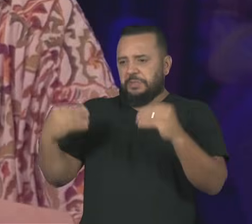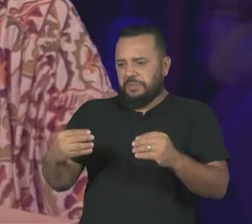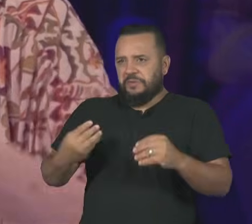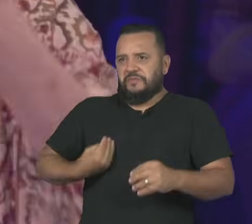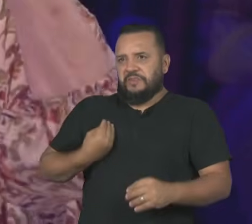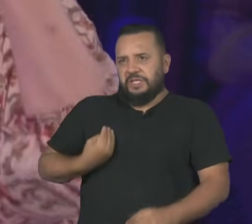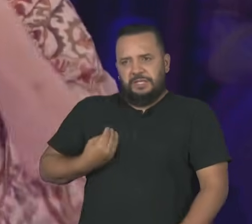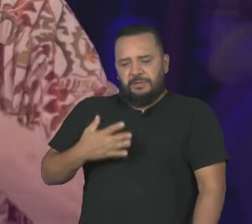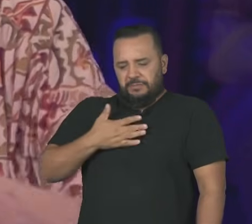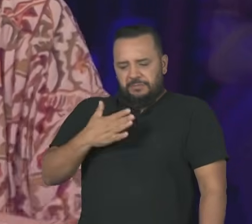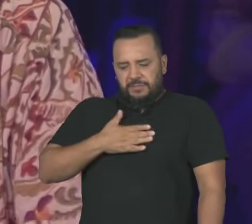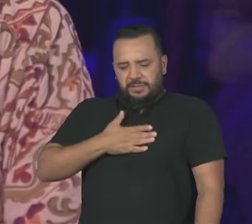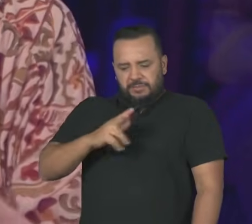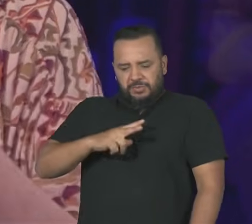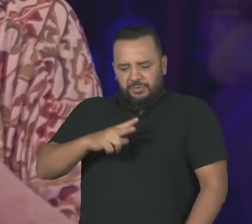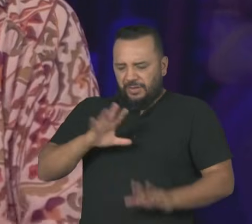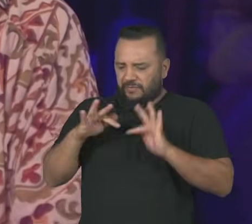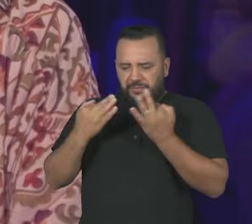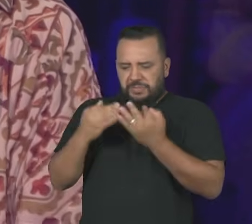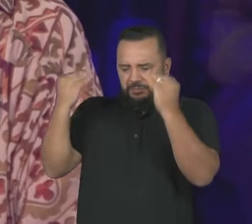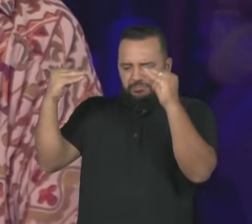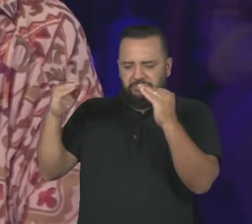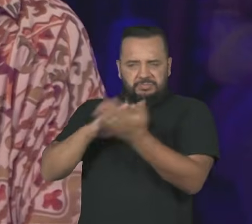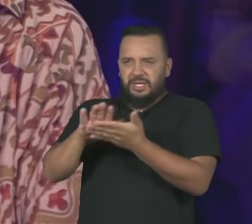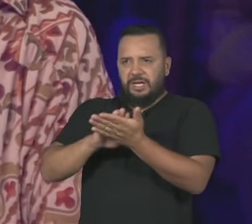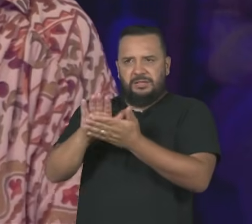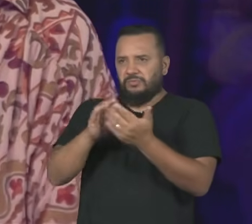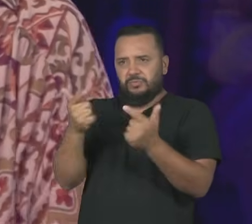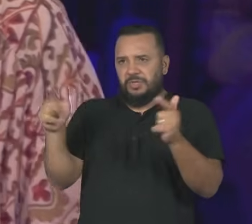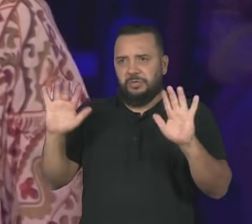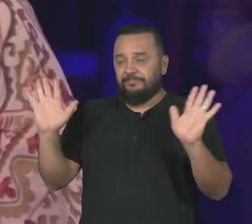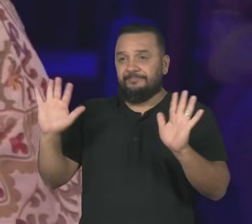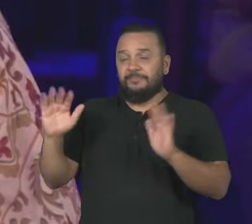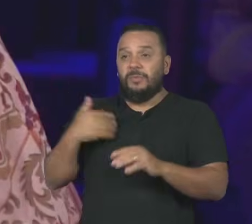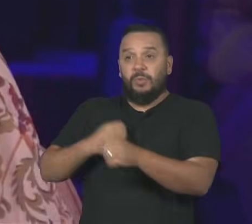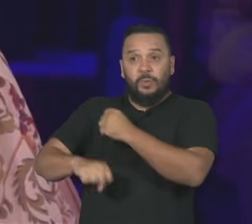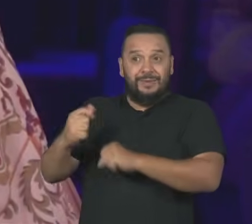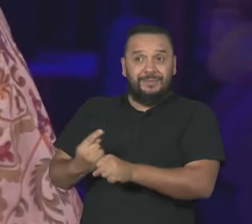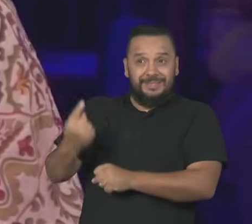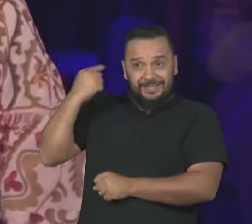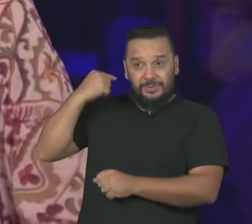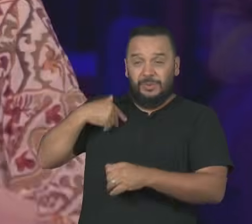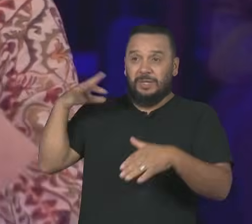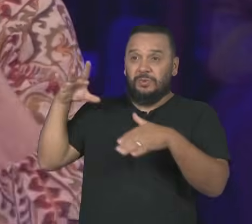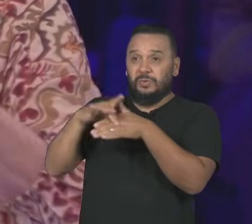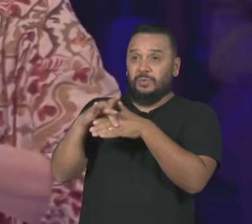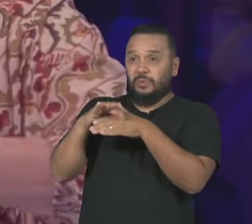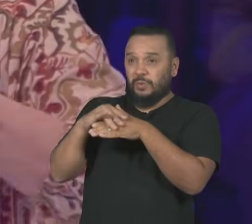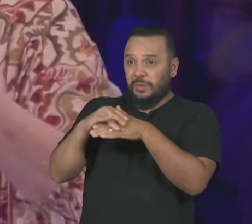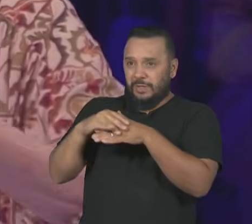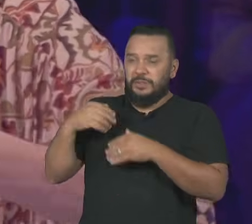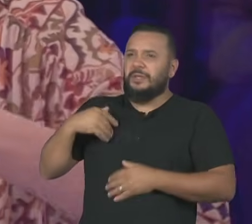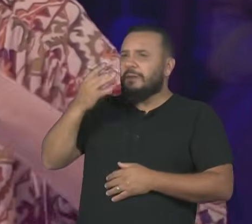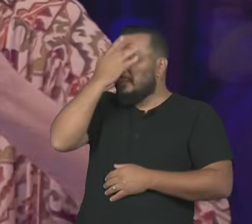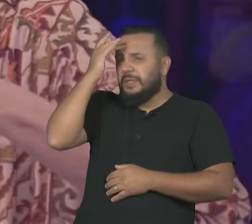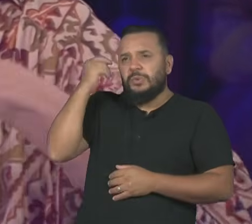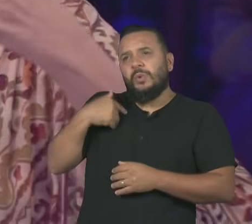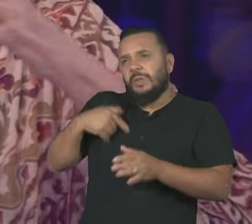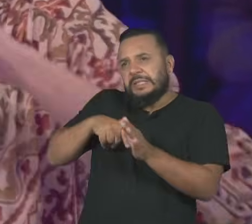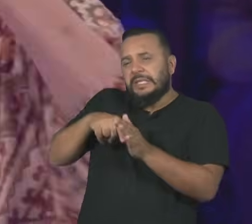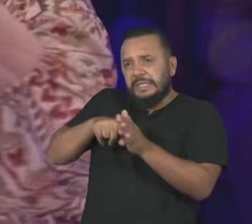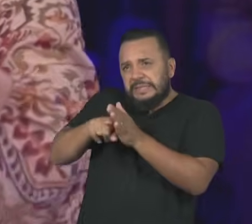E o ano passado, lá pela metade do ano, eu fiquei doente. E ninguém conseguia descobrir o que